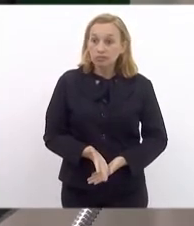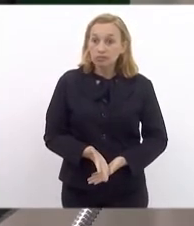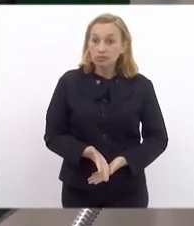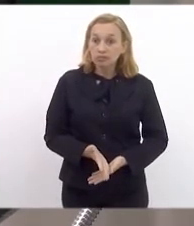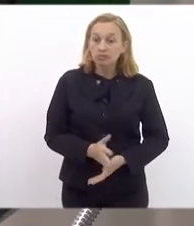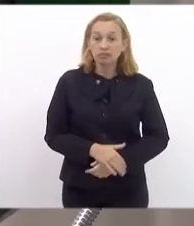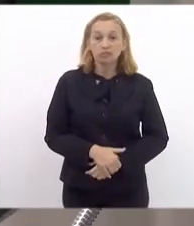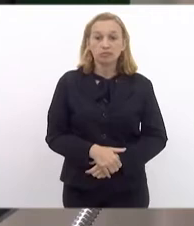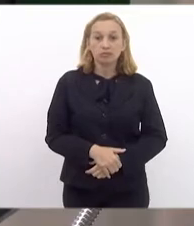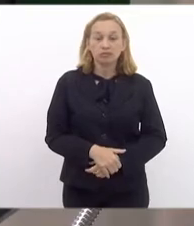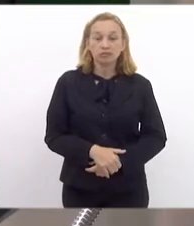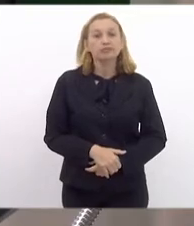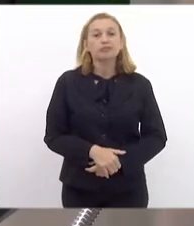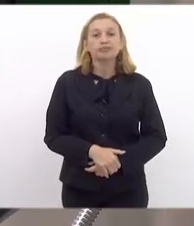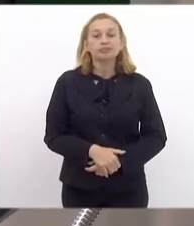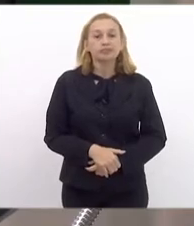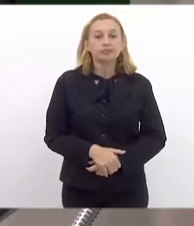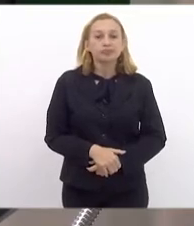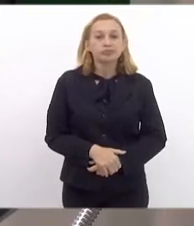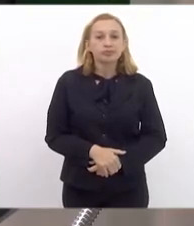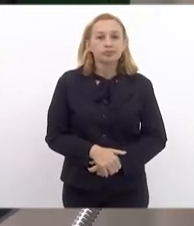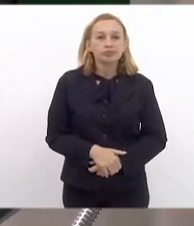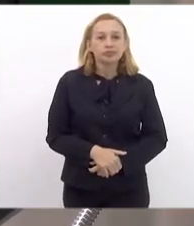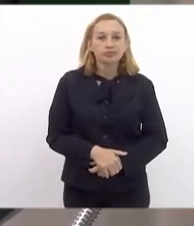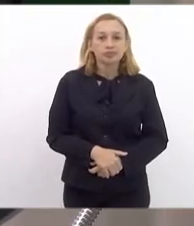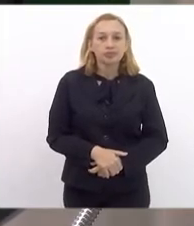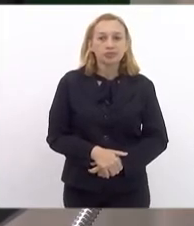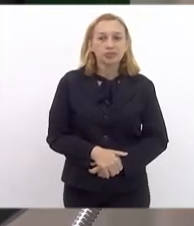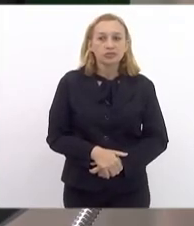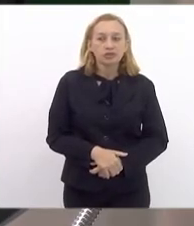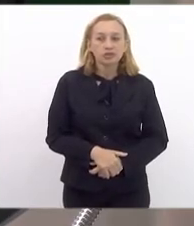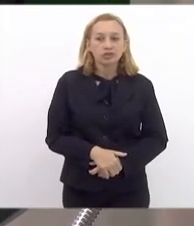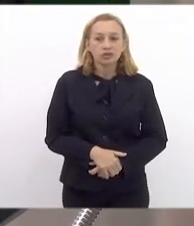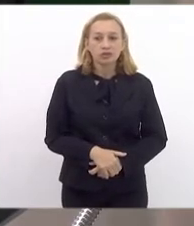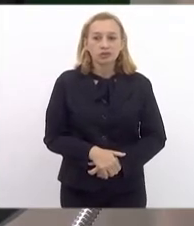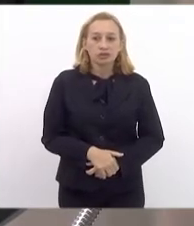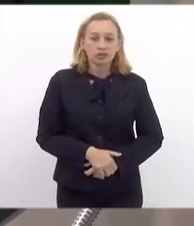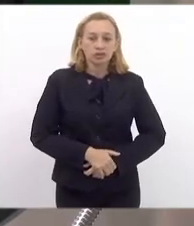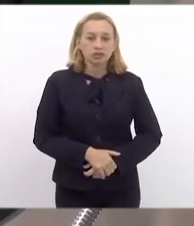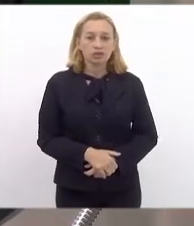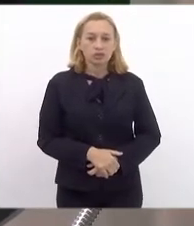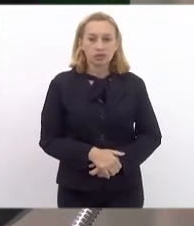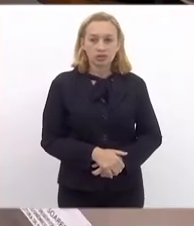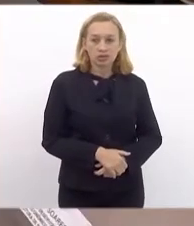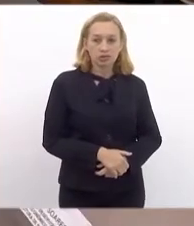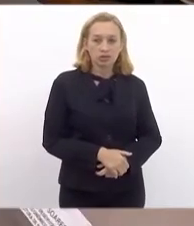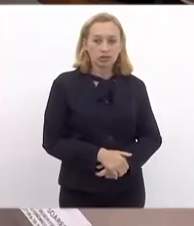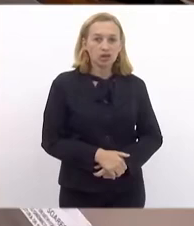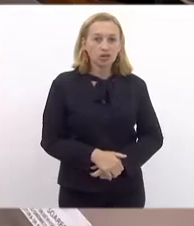favor escrito tá Priscila a gente inscrições estão abertas a senhora é uh uh